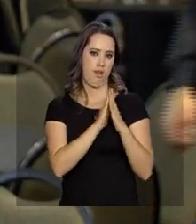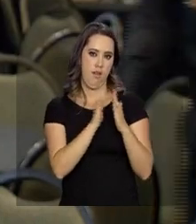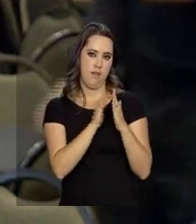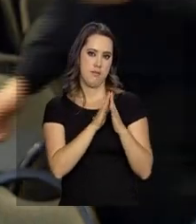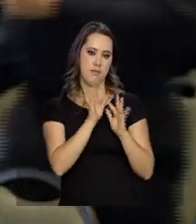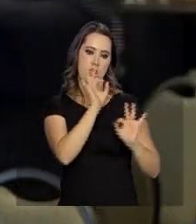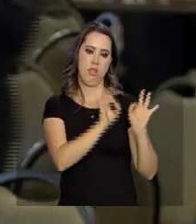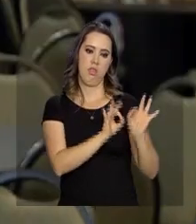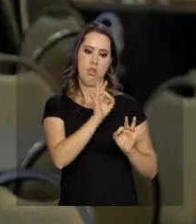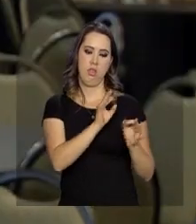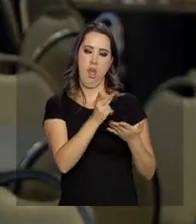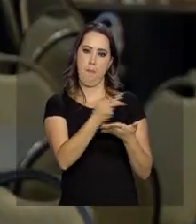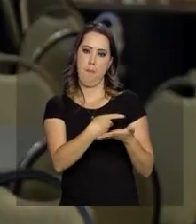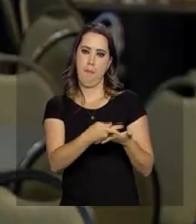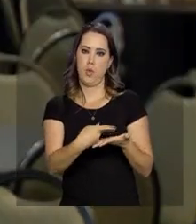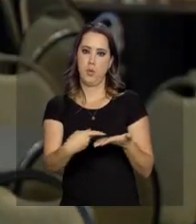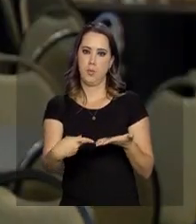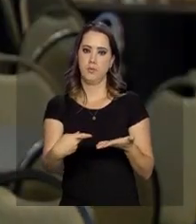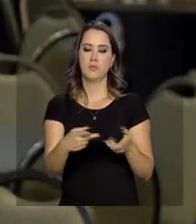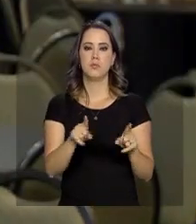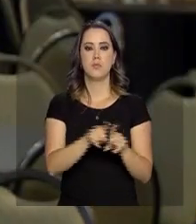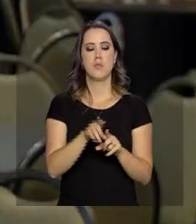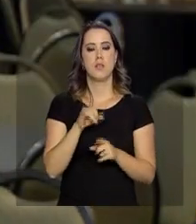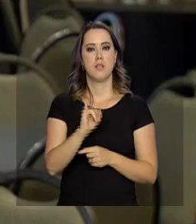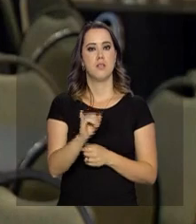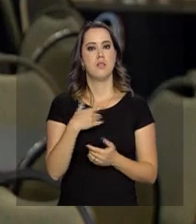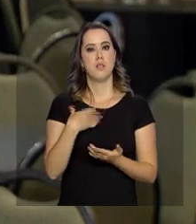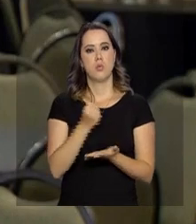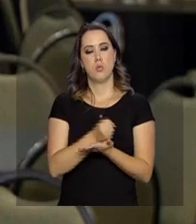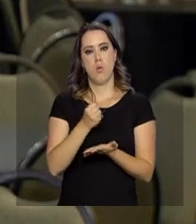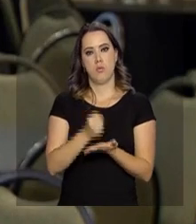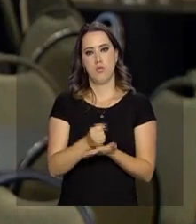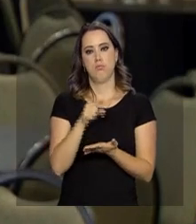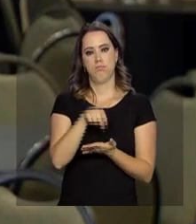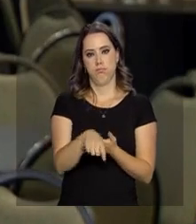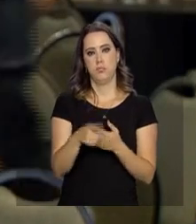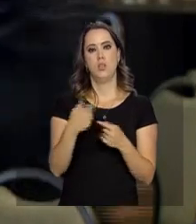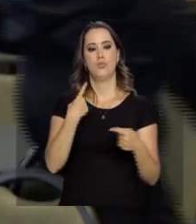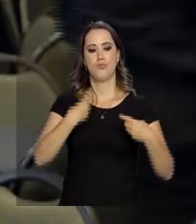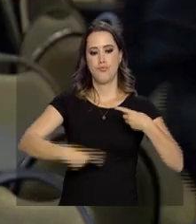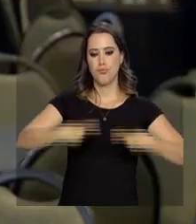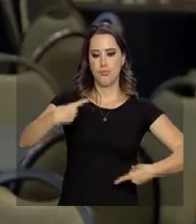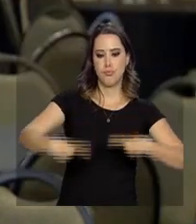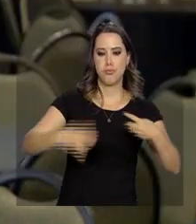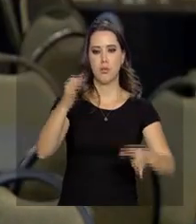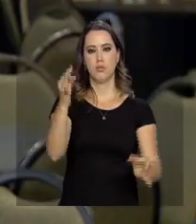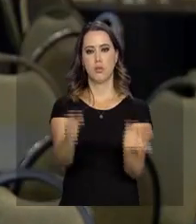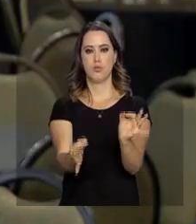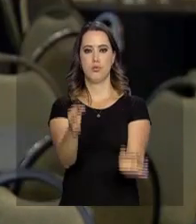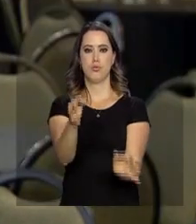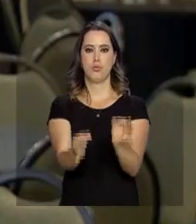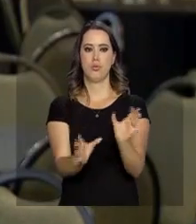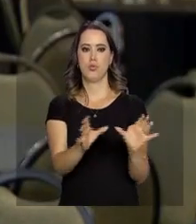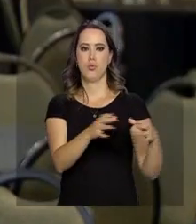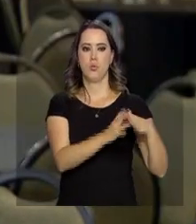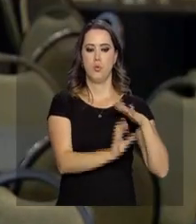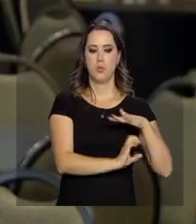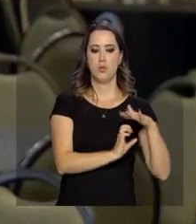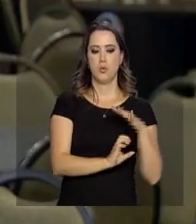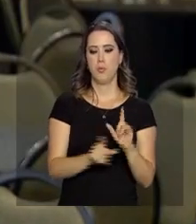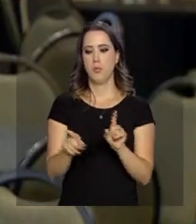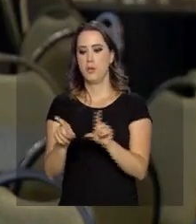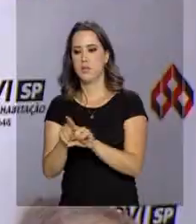ainda sem regulamentação os casos de distrato tem sido motivo de longas disputas judiciais entre compradores e